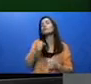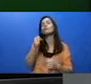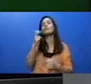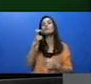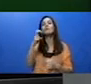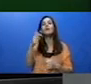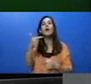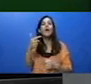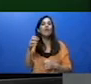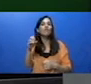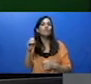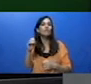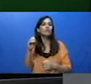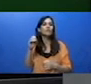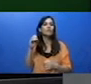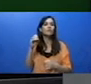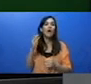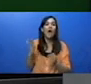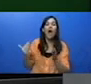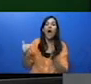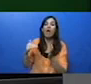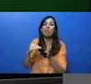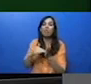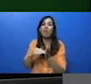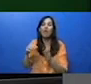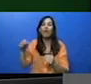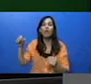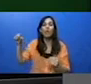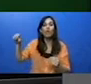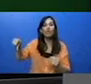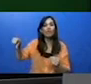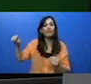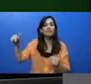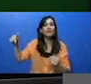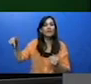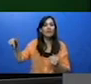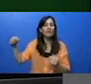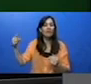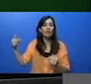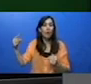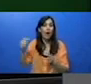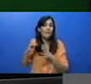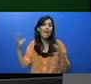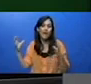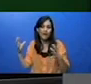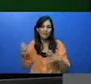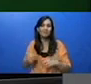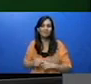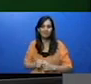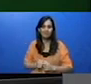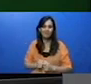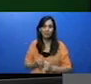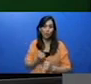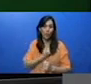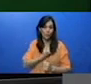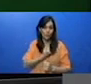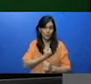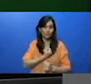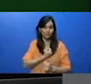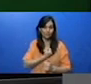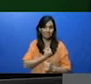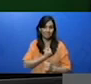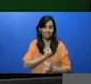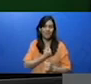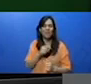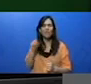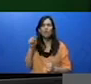420, 520, até chegar no 971, que é o maior ponto, né? Maior número que o